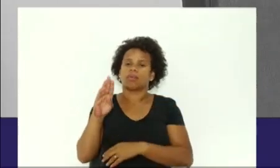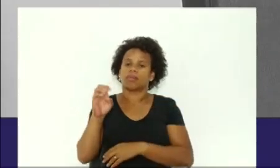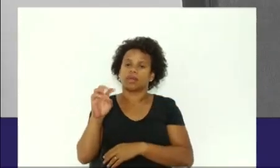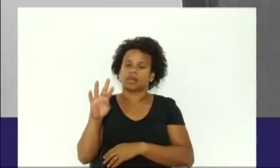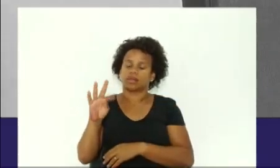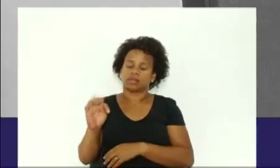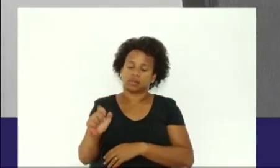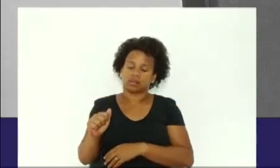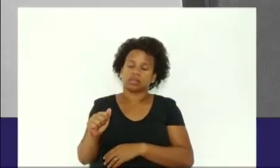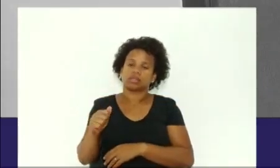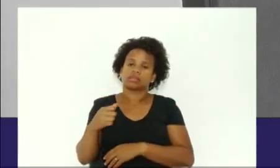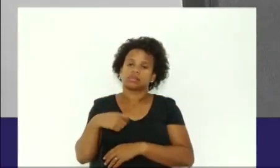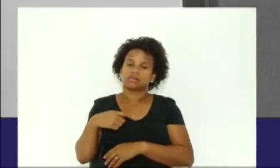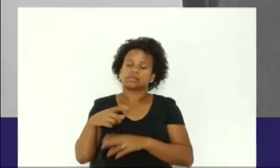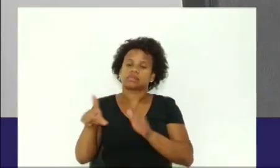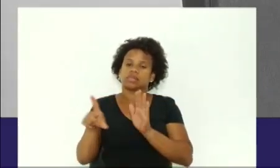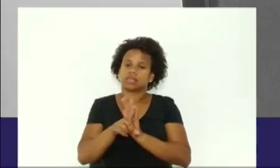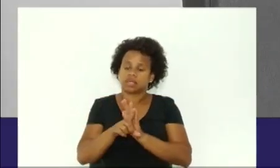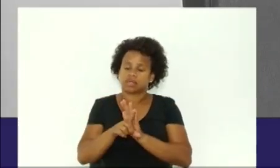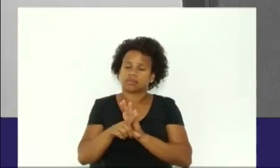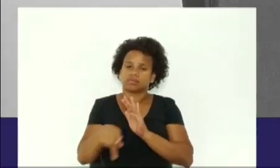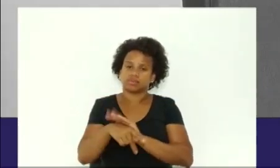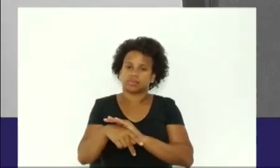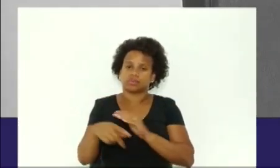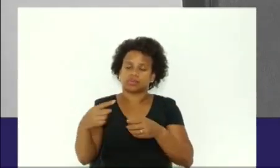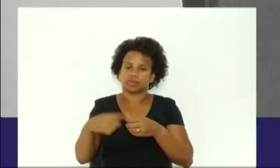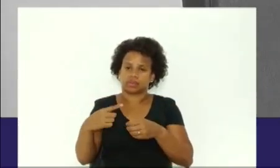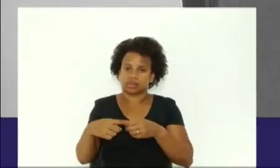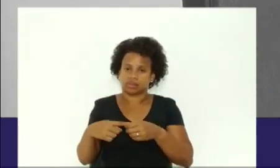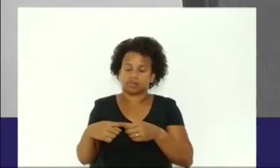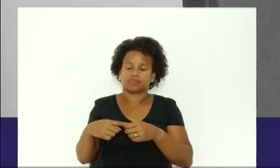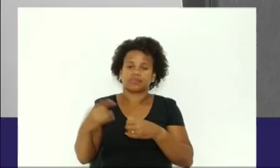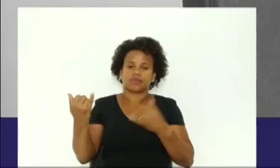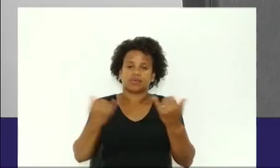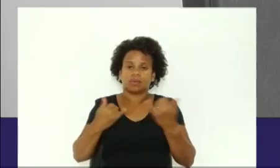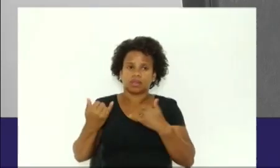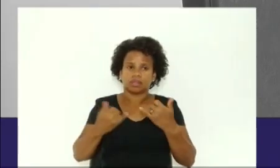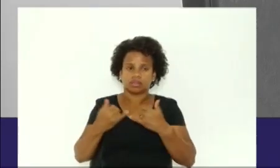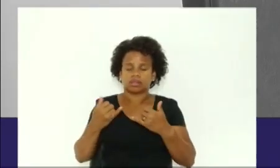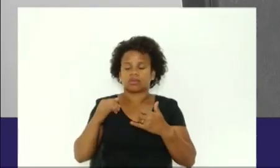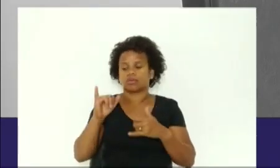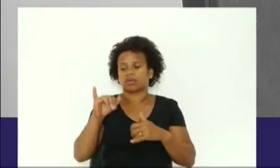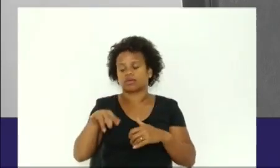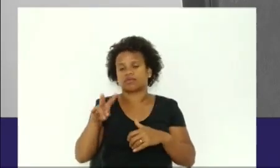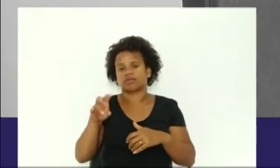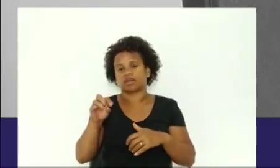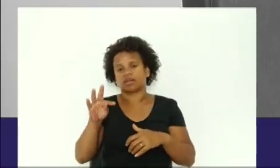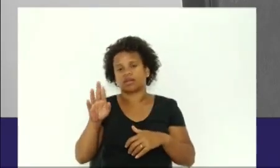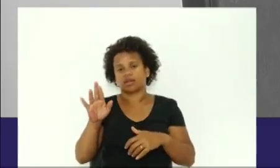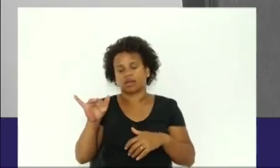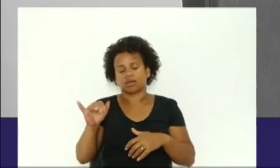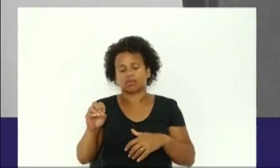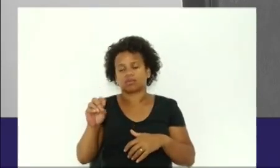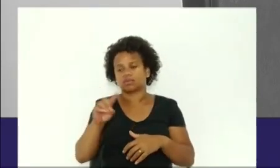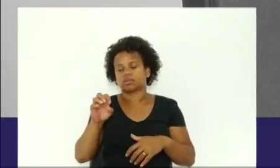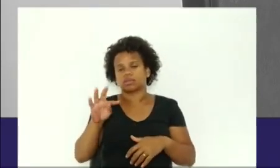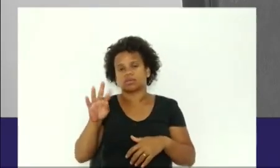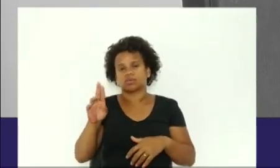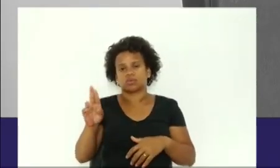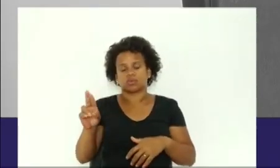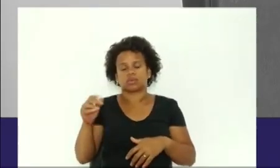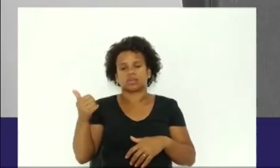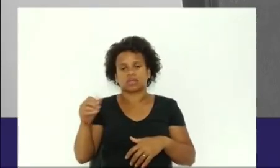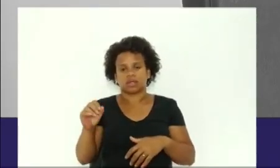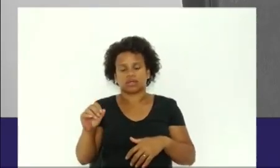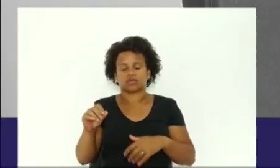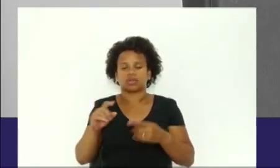nos termos da Lei Orgânica do Município, informações sobre o inventário da Zeitur 10, que compreende o Rio Bonito,